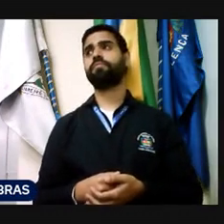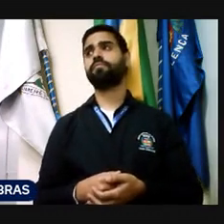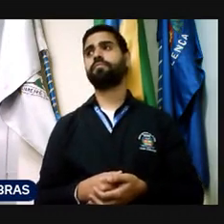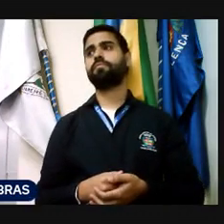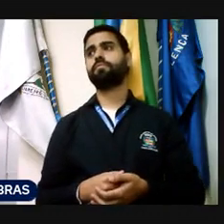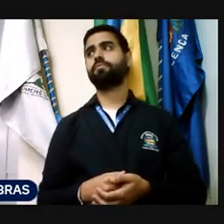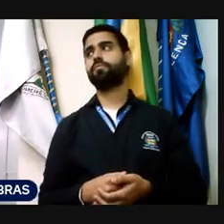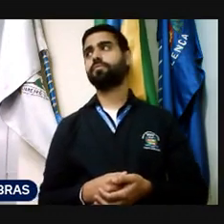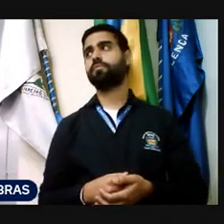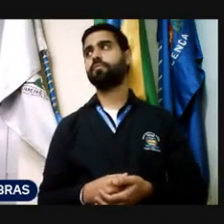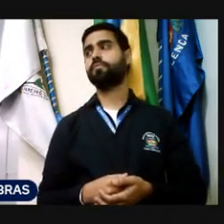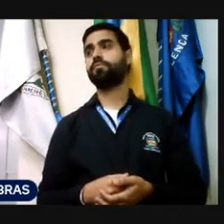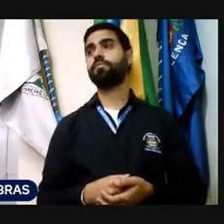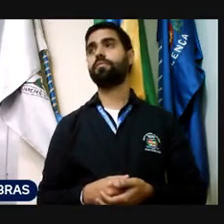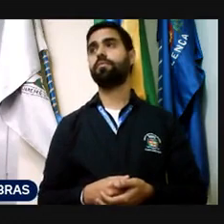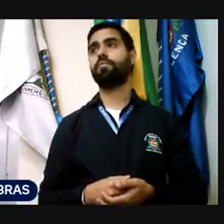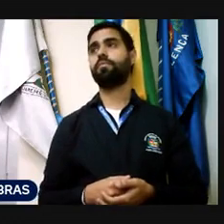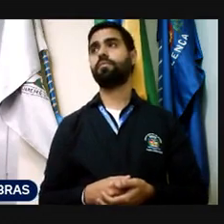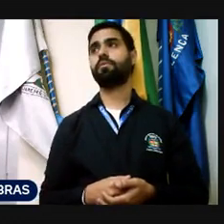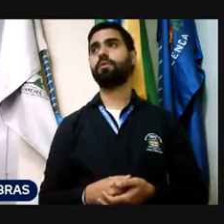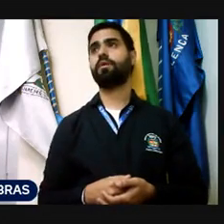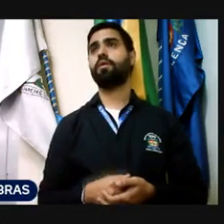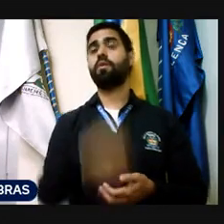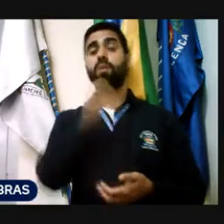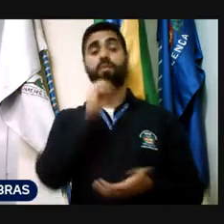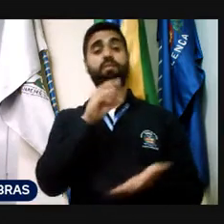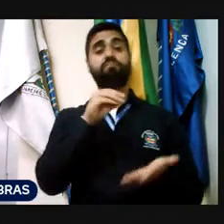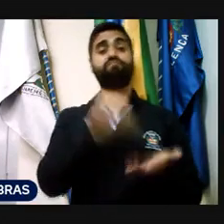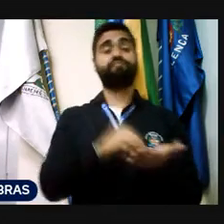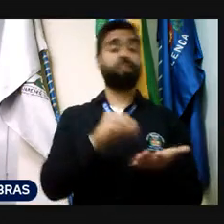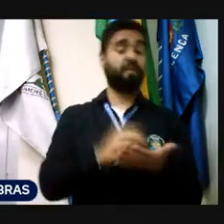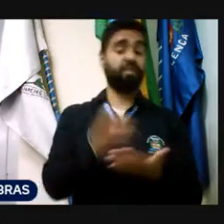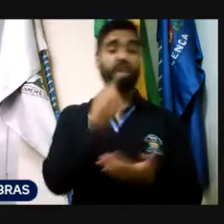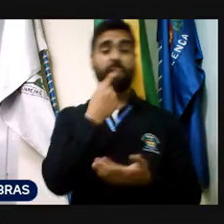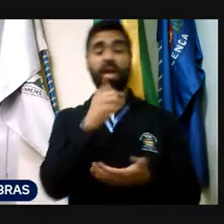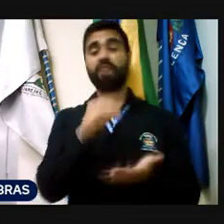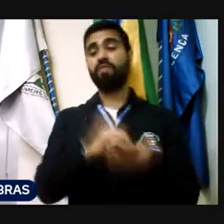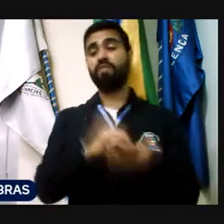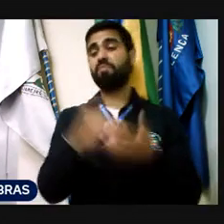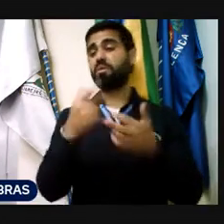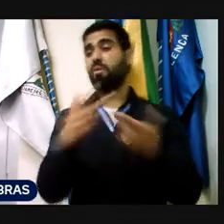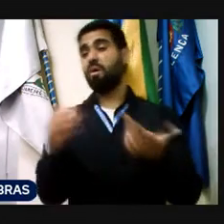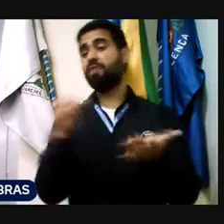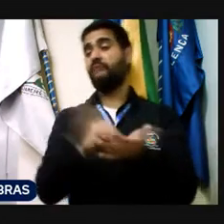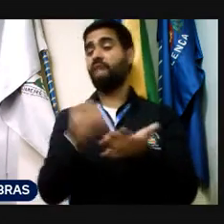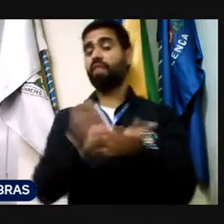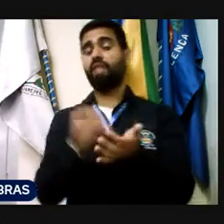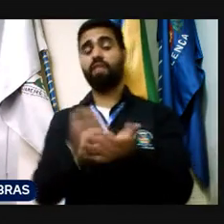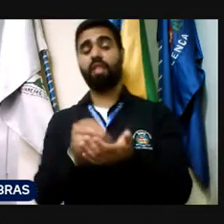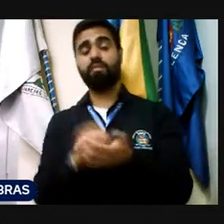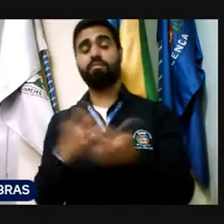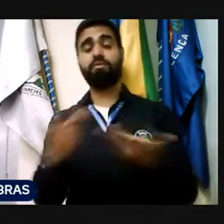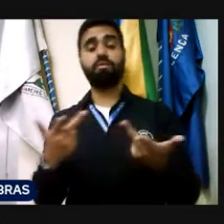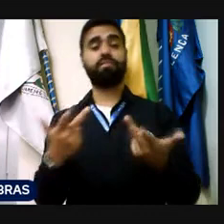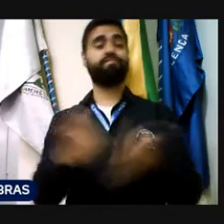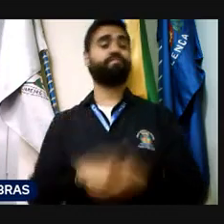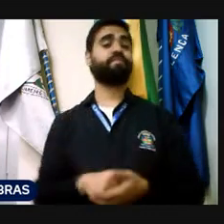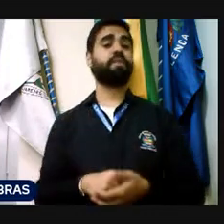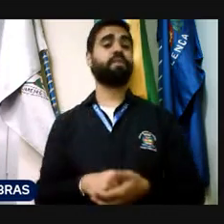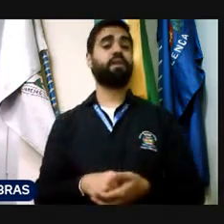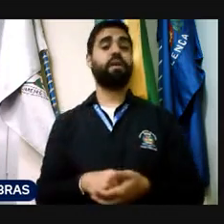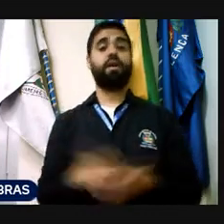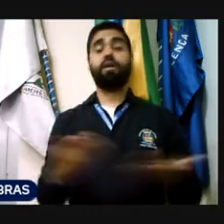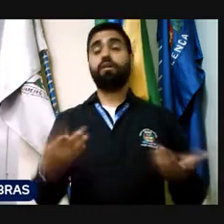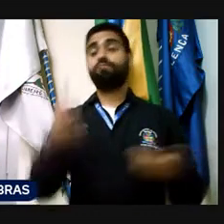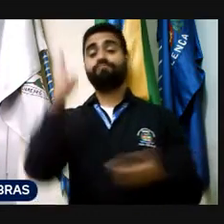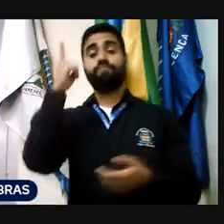desde quando eu cheguei, não é agora só nesse, não. Falta de remédio, falta de um atudo, entendeu? Falta de um exame. Então, às vezes, a gente fica até